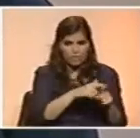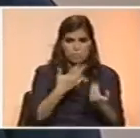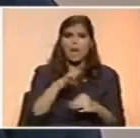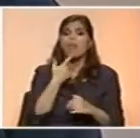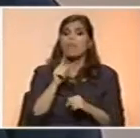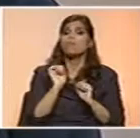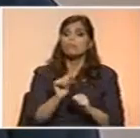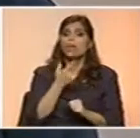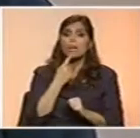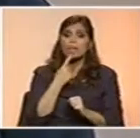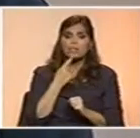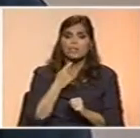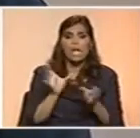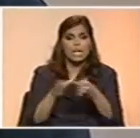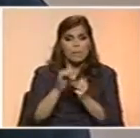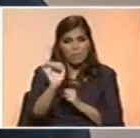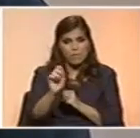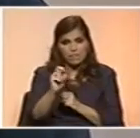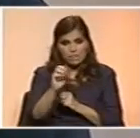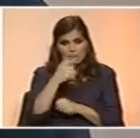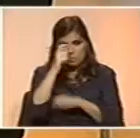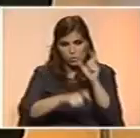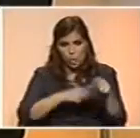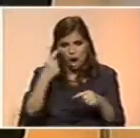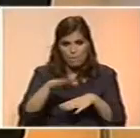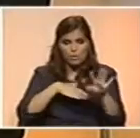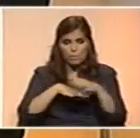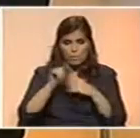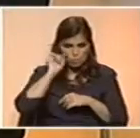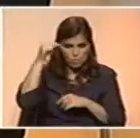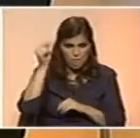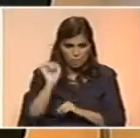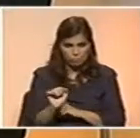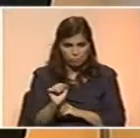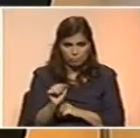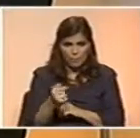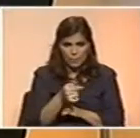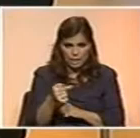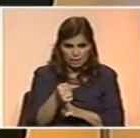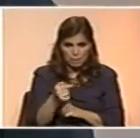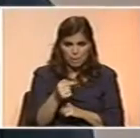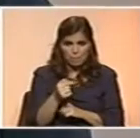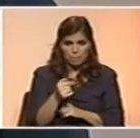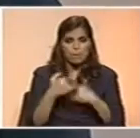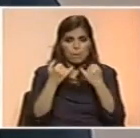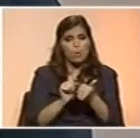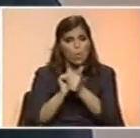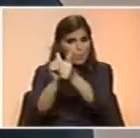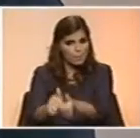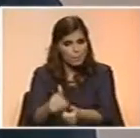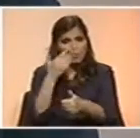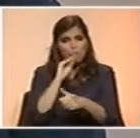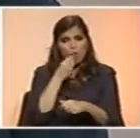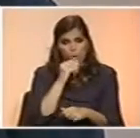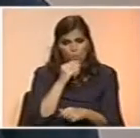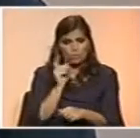que a vossa equipa tinha cerca de 30 elementos. Sim. Há algum tipo de formação especial, mínima, para depois fazerem este acompanhamento dos estudantes